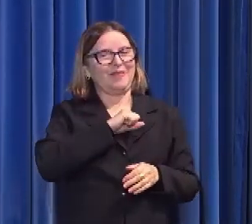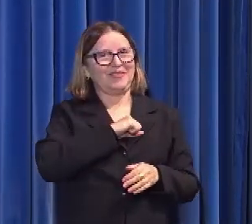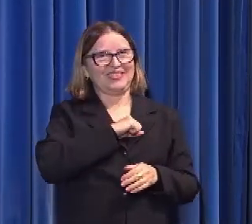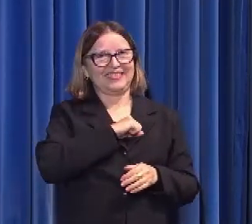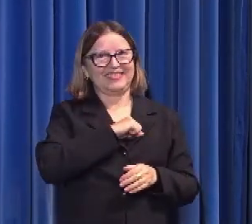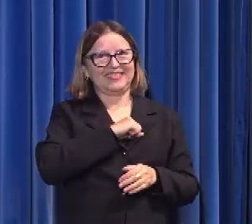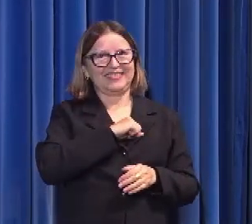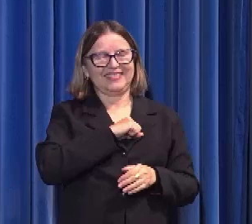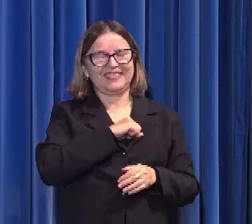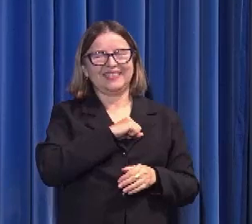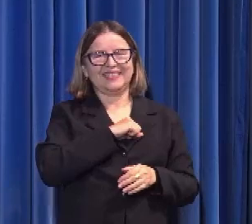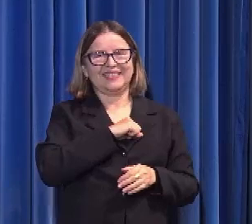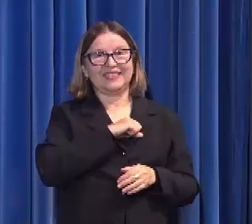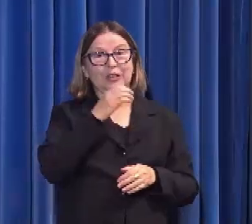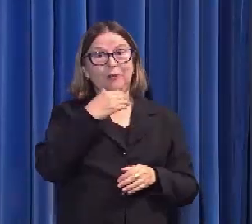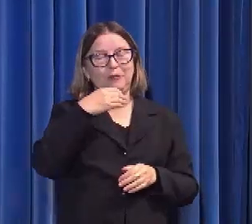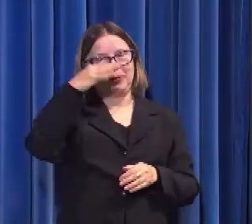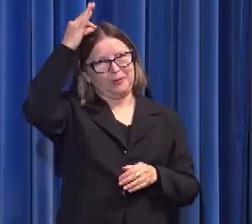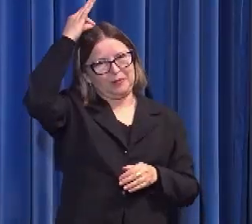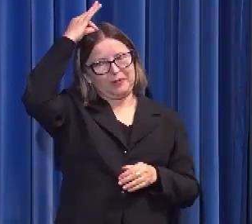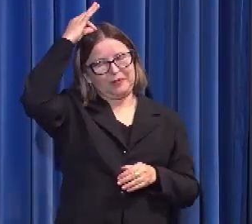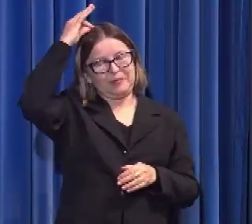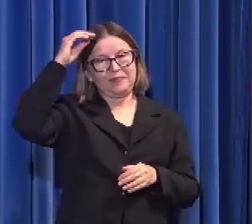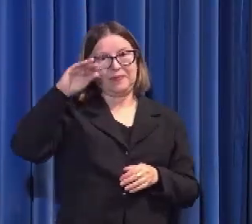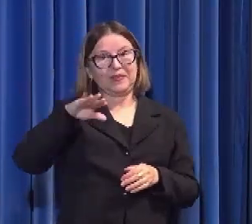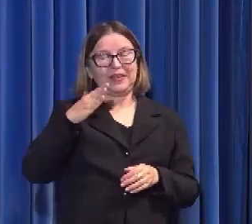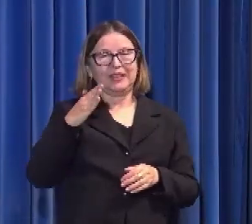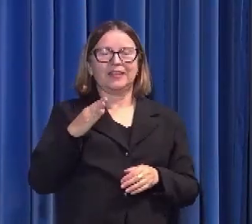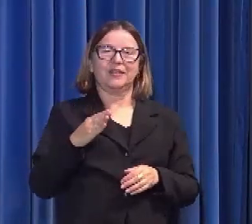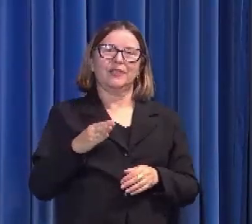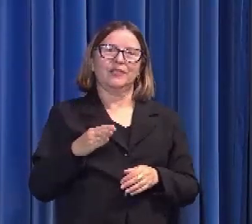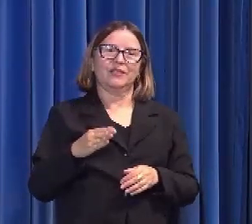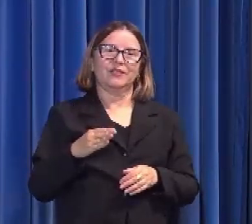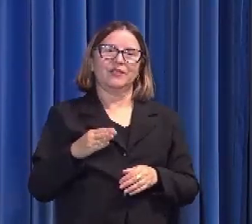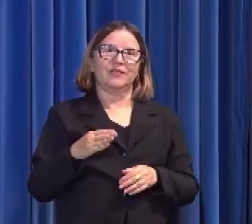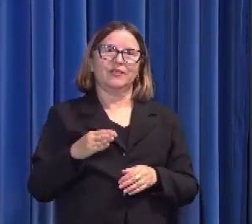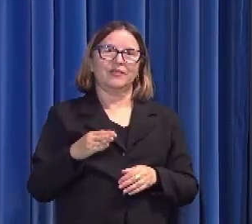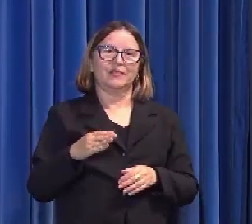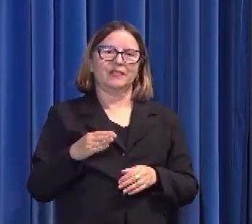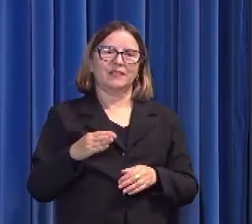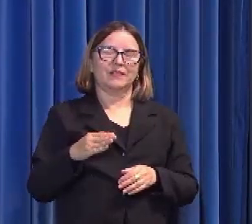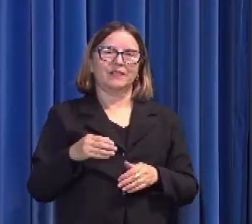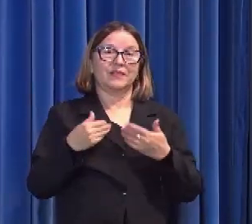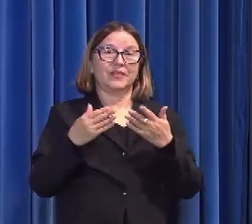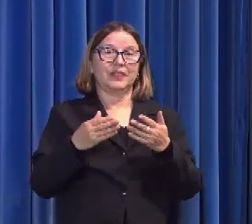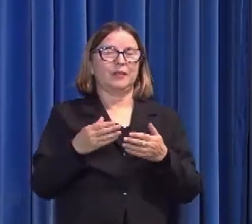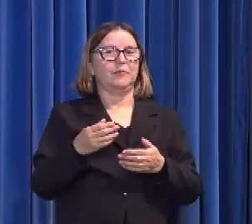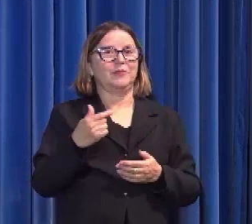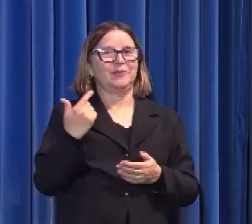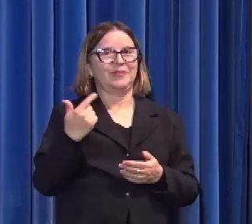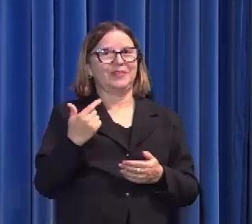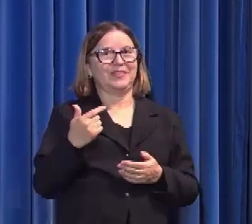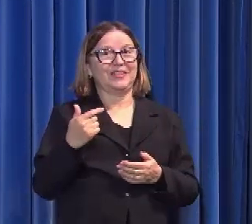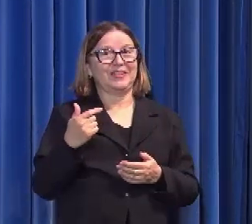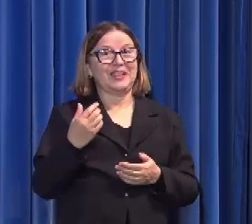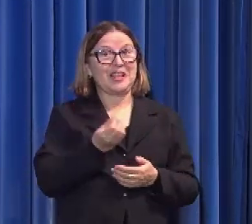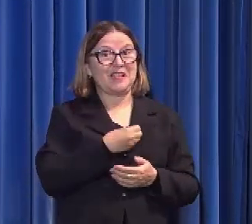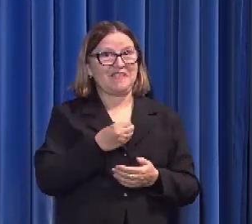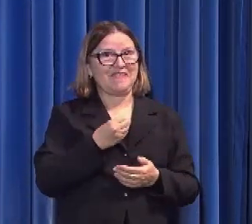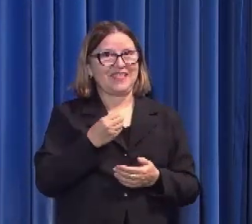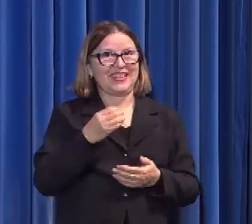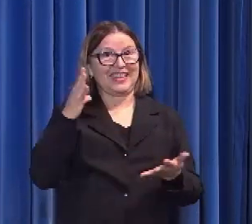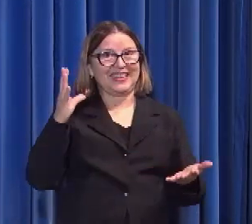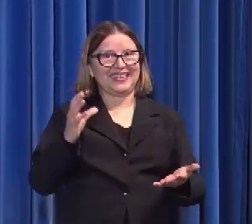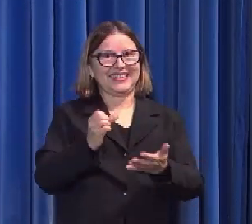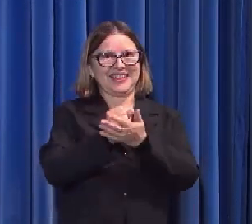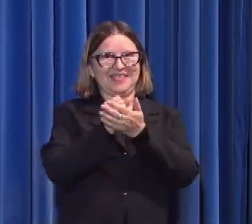fruto do espírito que somos levados a produzir o segundo vidas sendo alcançadas